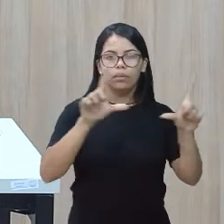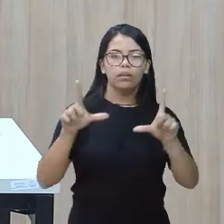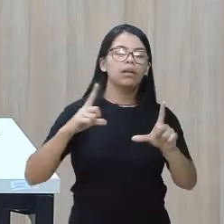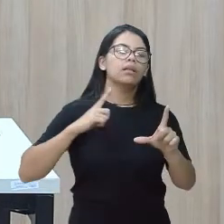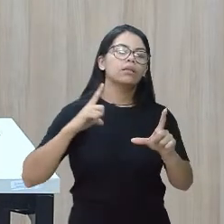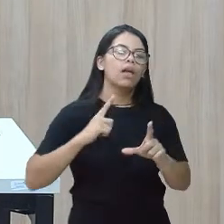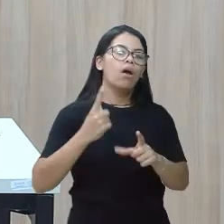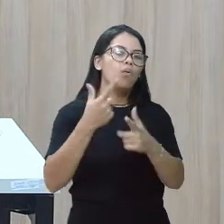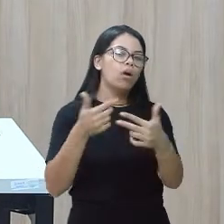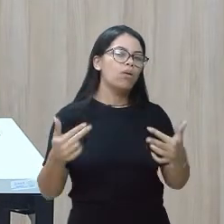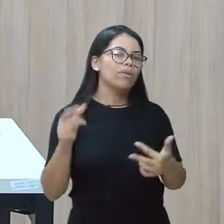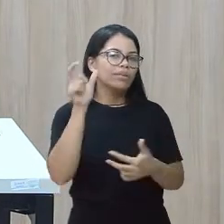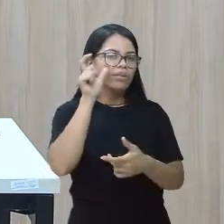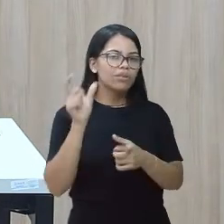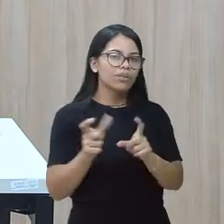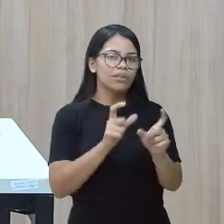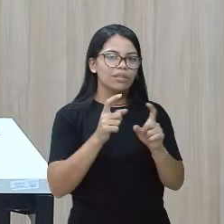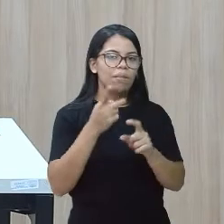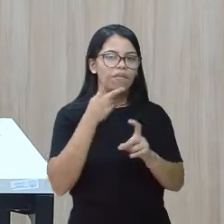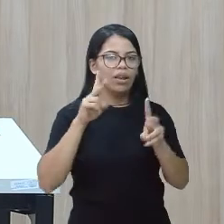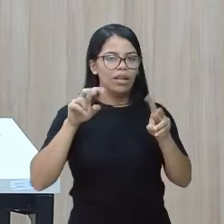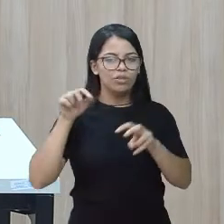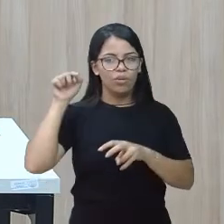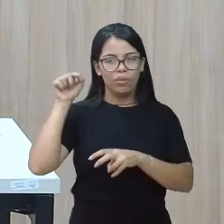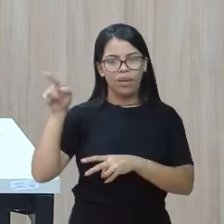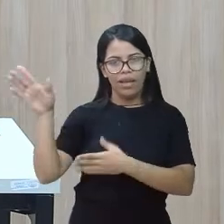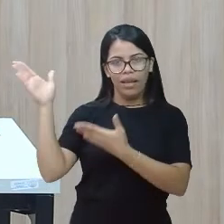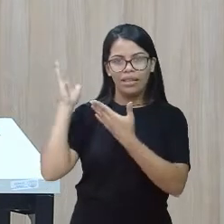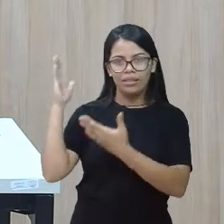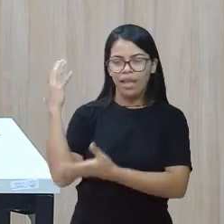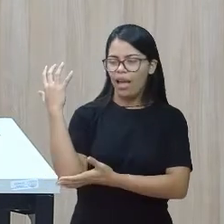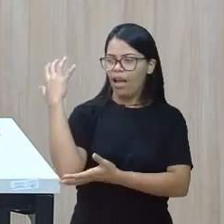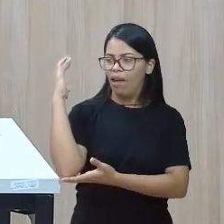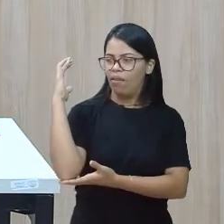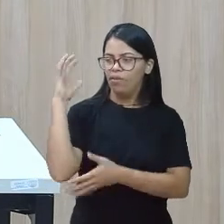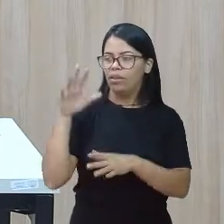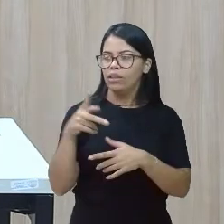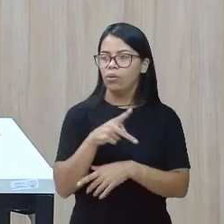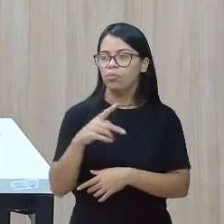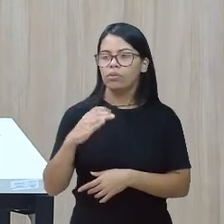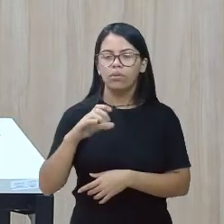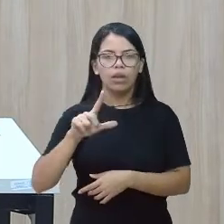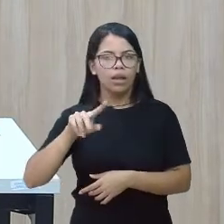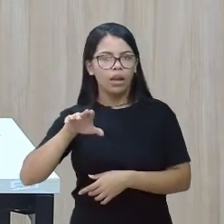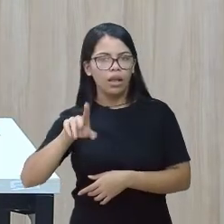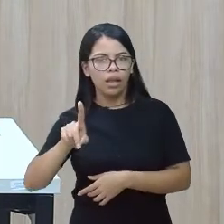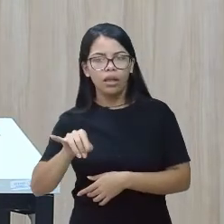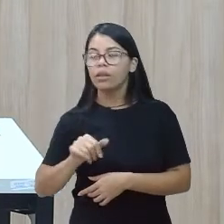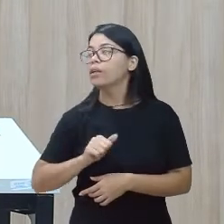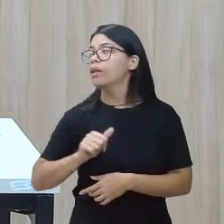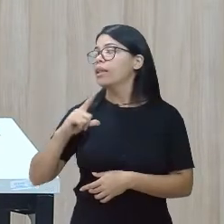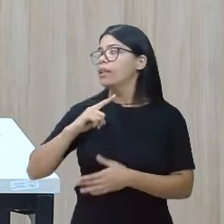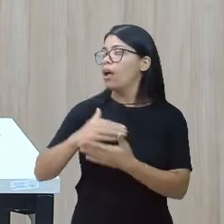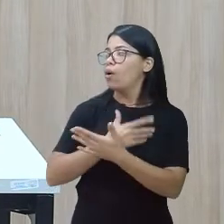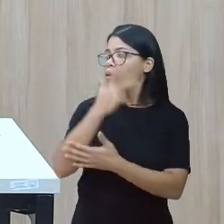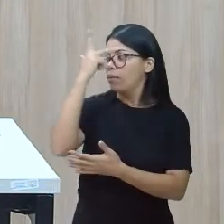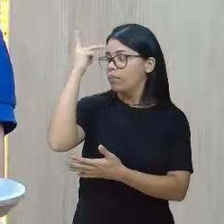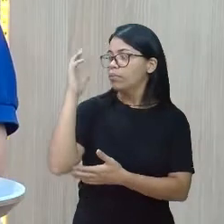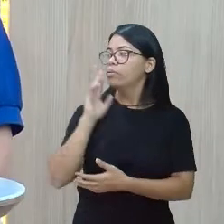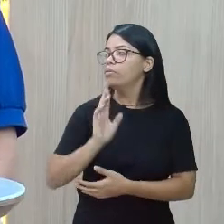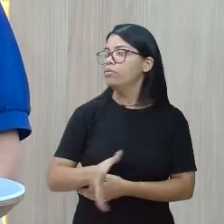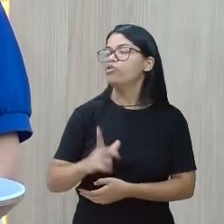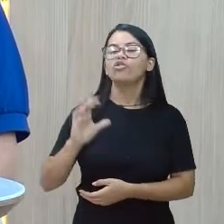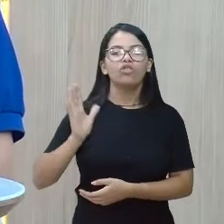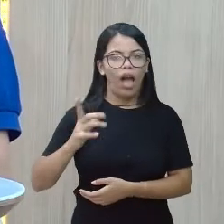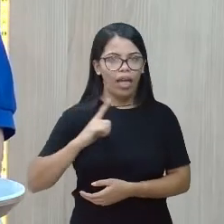tenho aí uma curiosidade para falar a respeito dessa árvore. E aí, professora Cláudia, Será que temos alguém aí respondendo? Ah, já